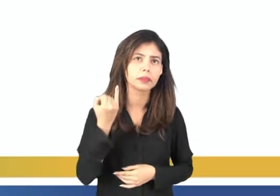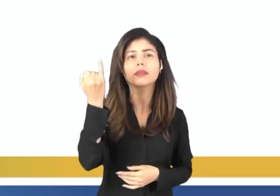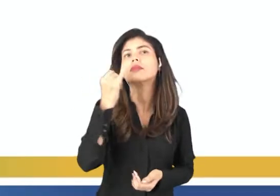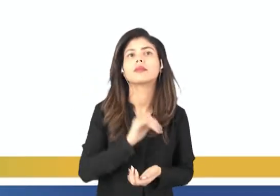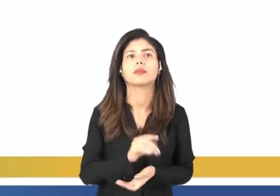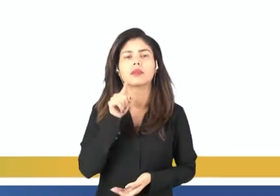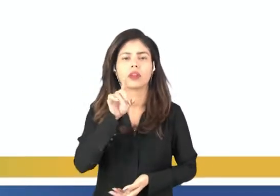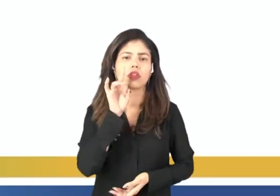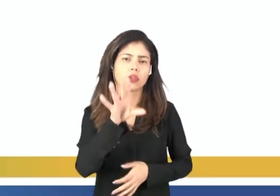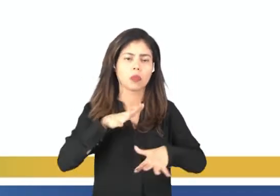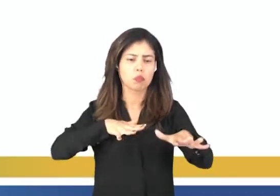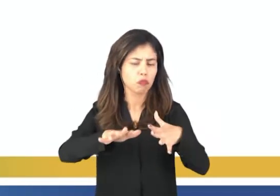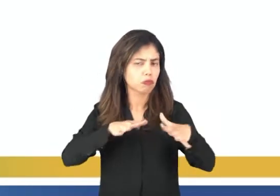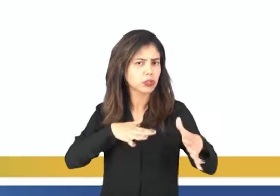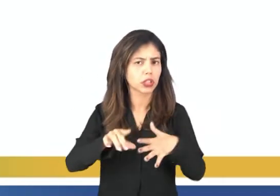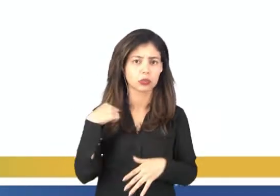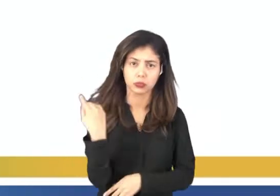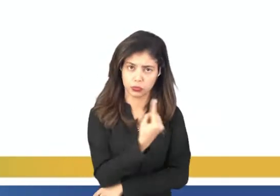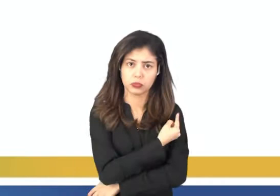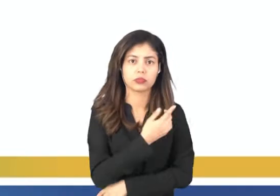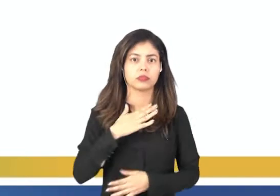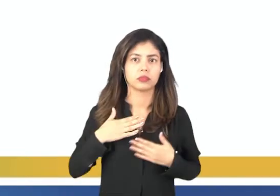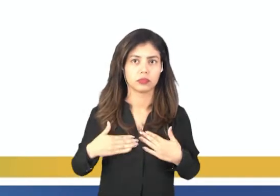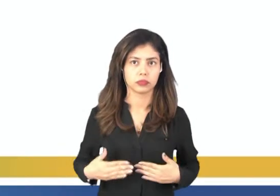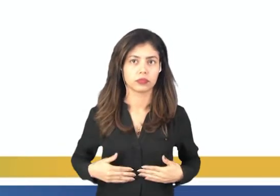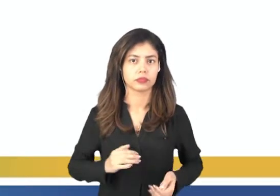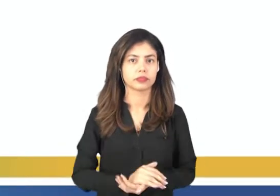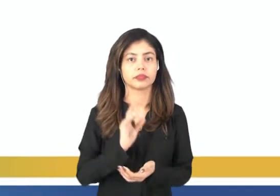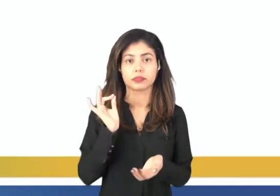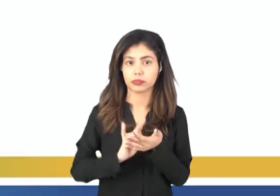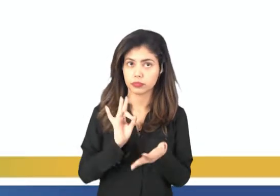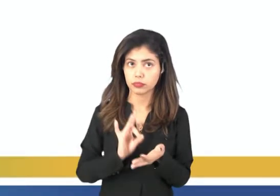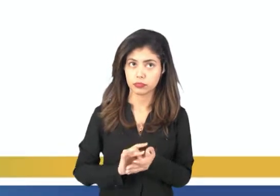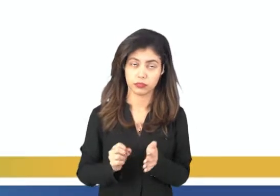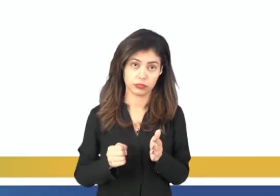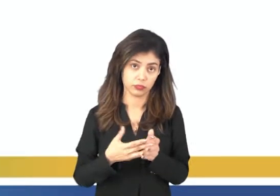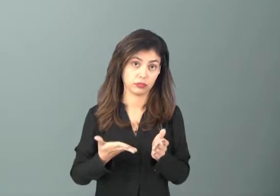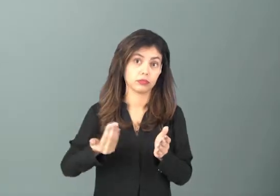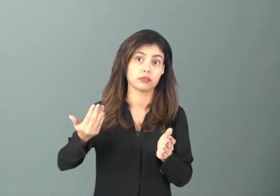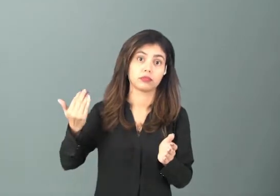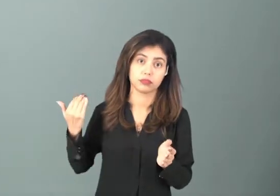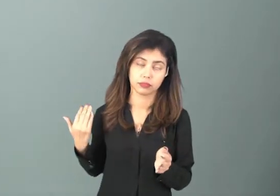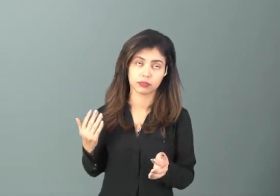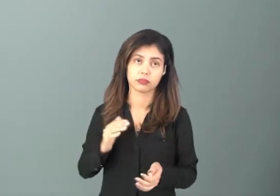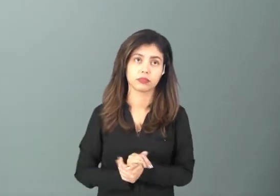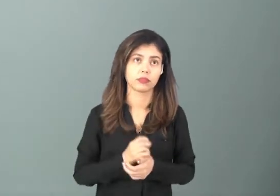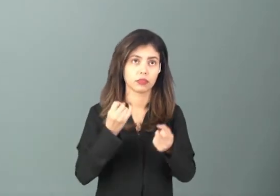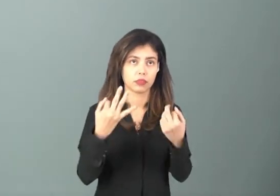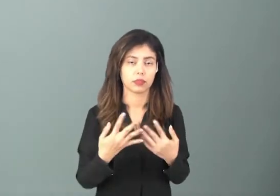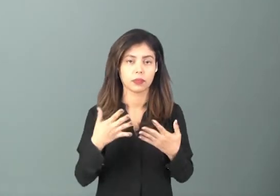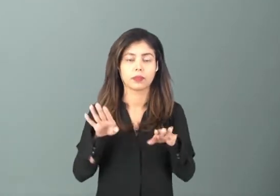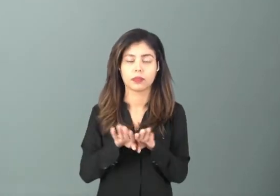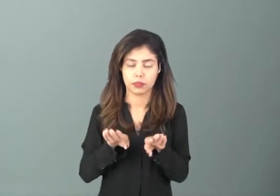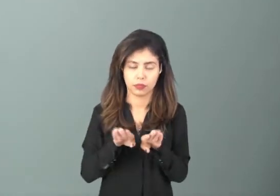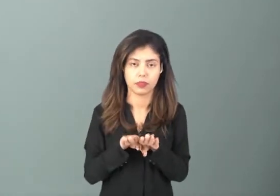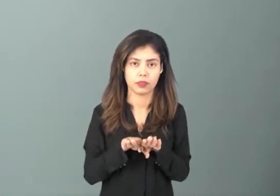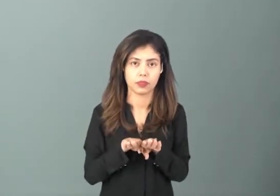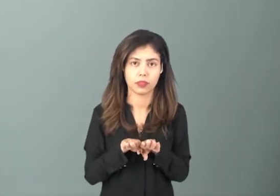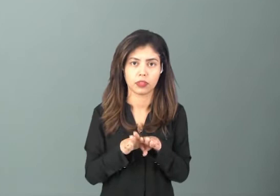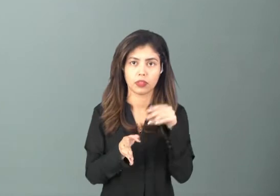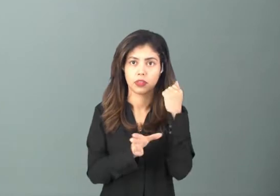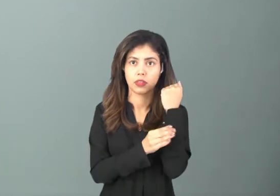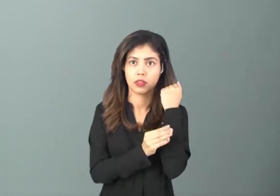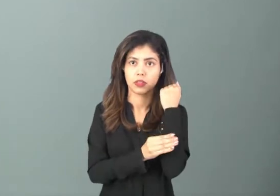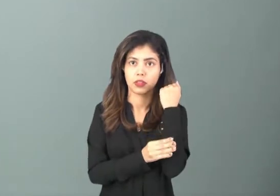principais Será que é só fazer a movimentação do nosso corpo na verdade vai muito além disso né Nós também vamos ter graças ao